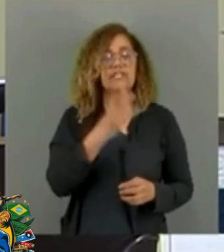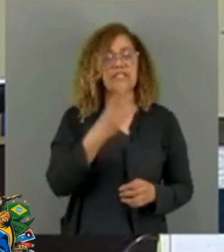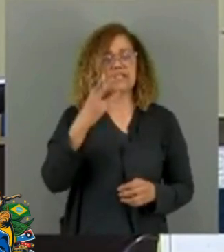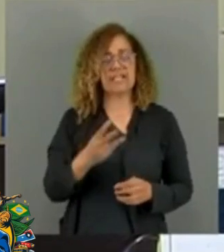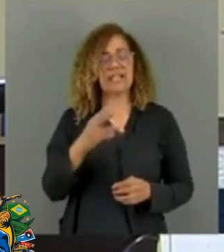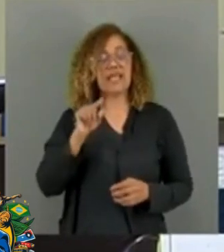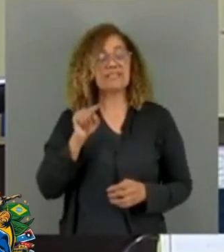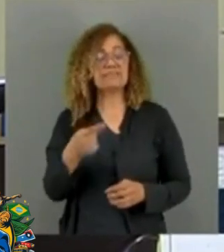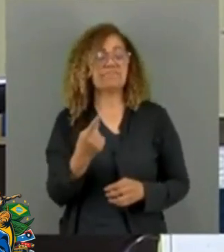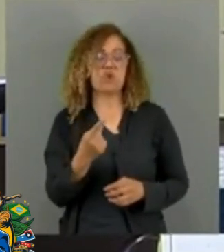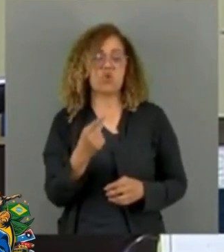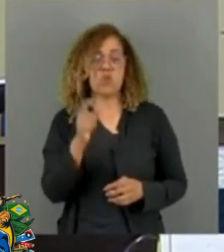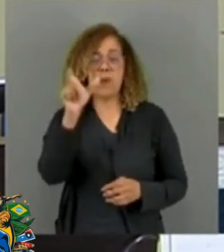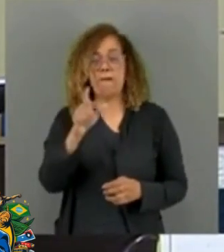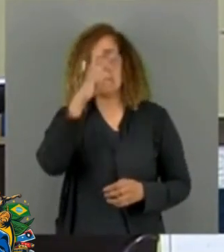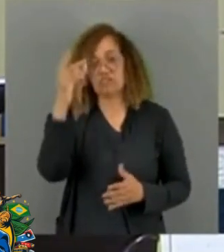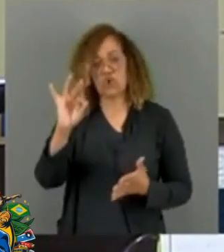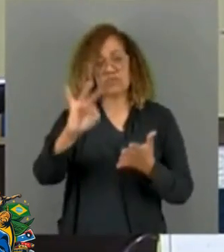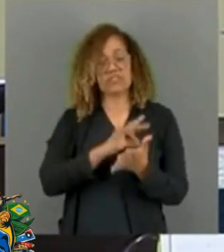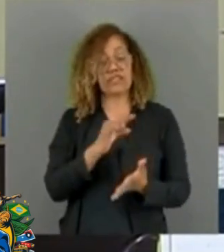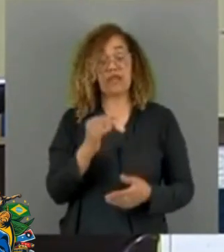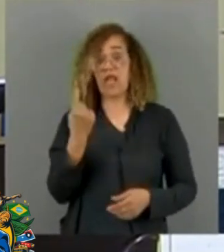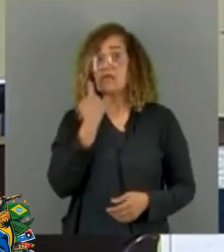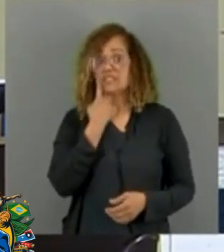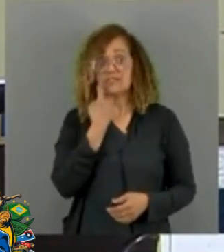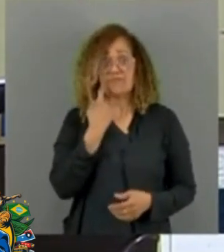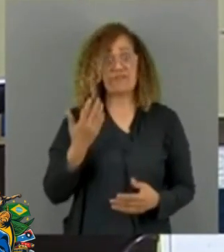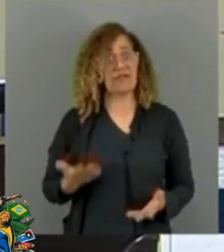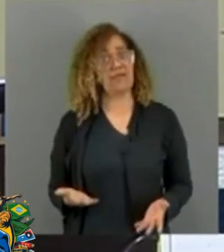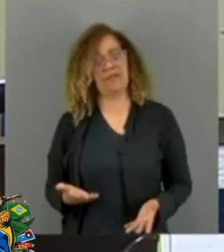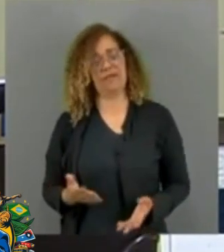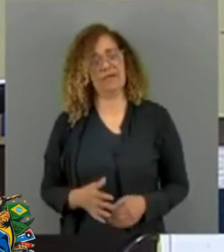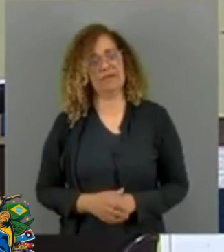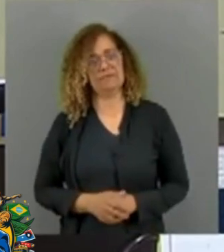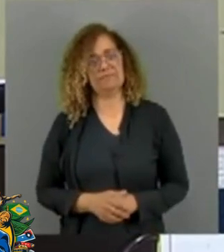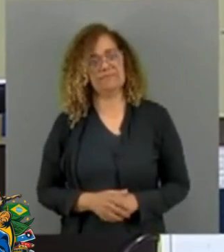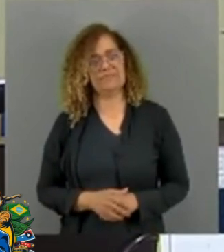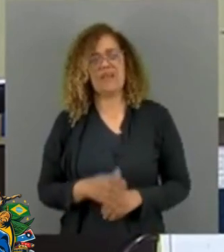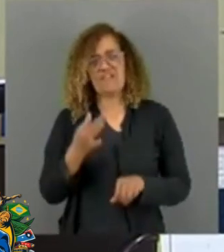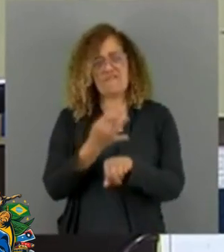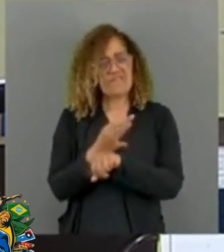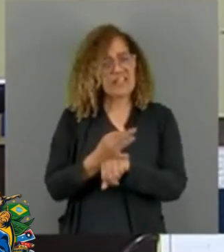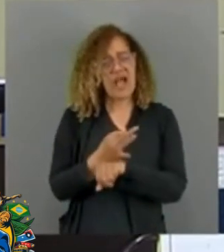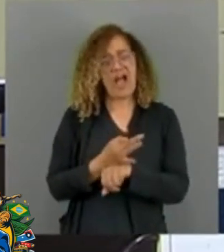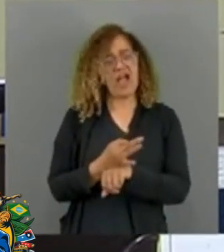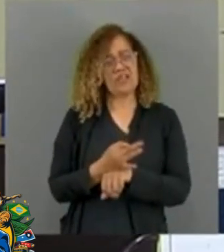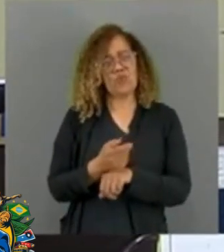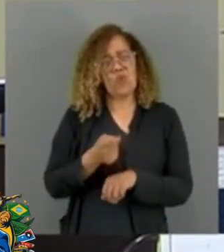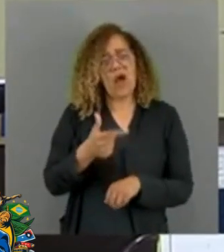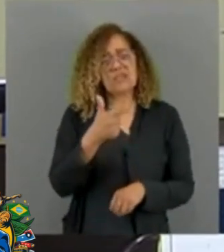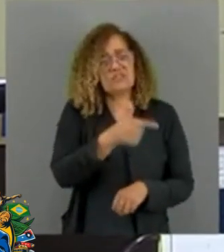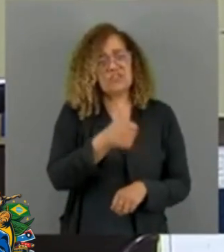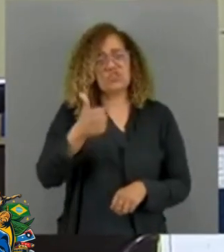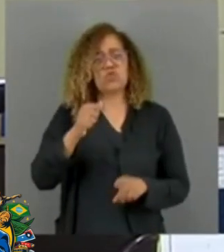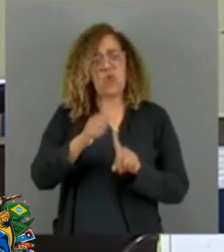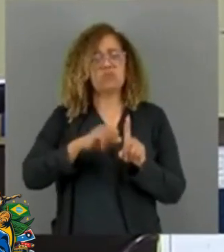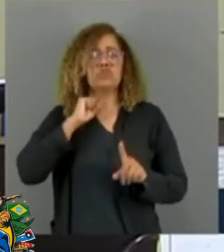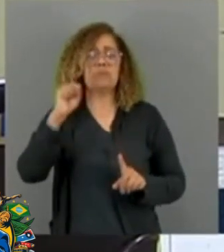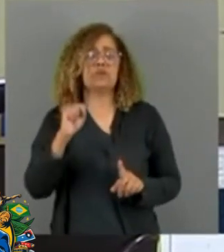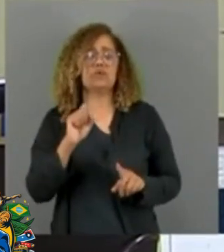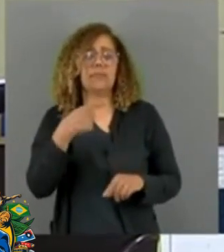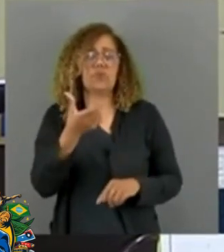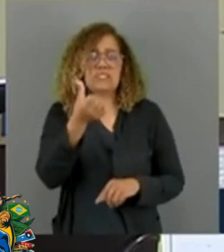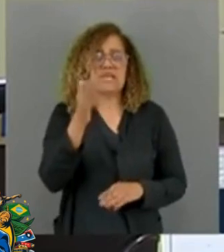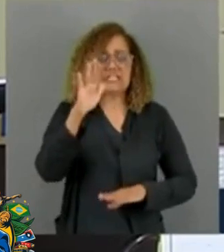33.287 inscritos naquele momento. Era uma sexta-feira, senador, ponte de feriado de 21 de abril, e no dia anterior, por volta das 6 da